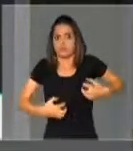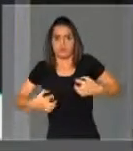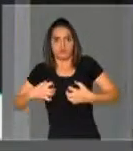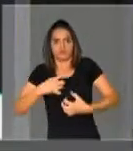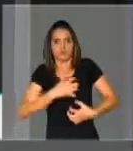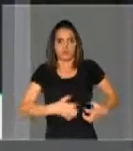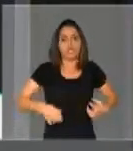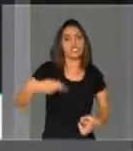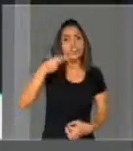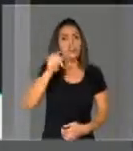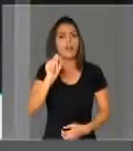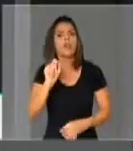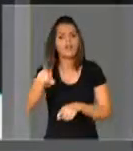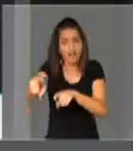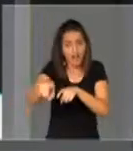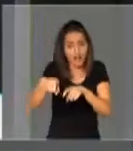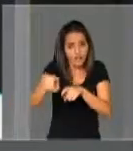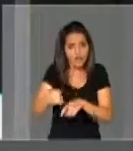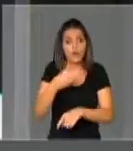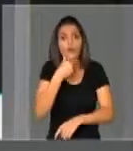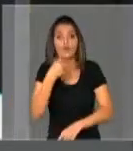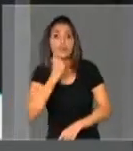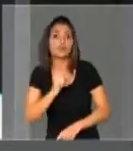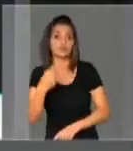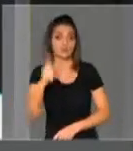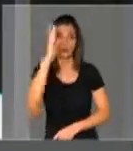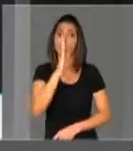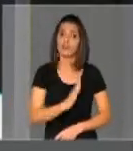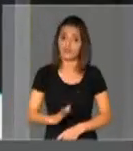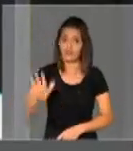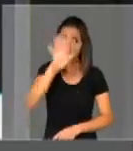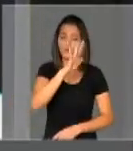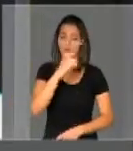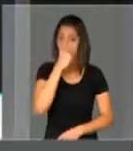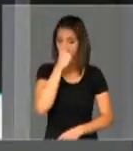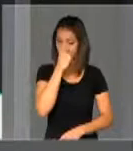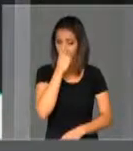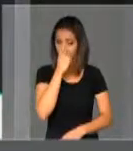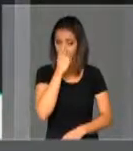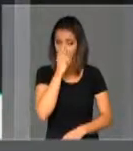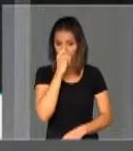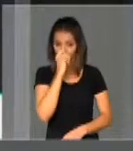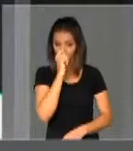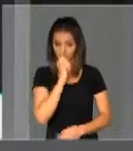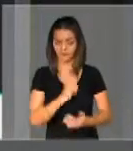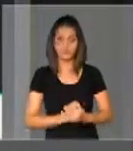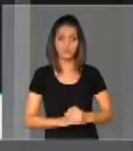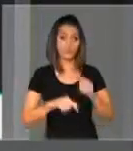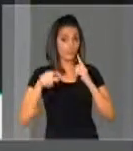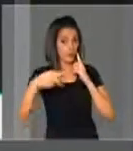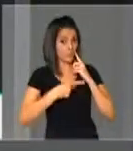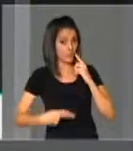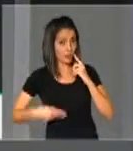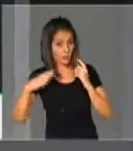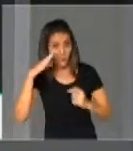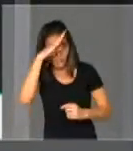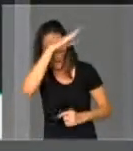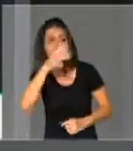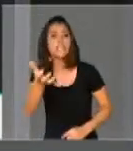refiro-me aos agricultores e agricultoras deste Brasil. O que Bolsonaro